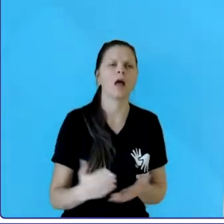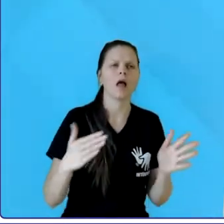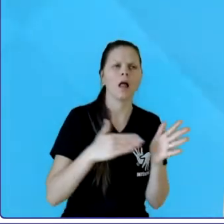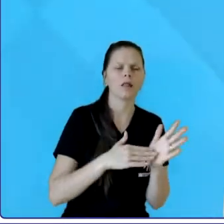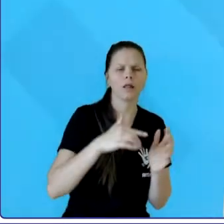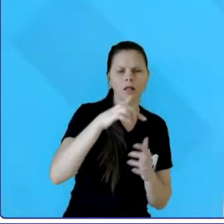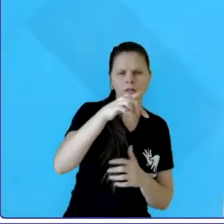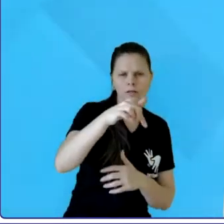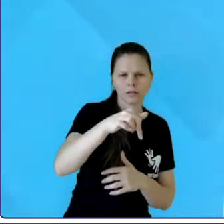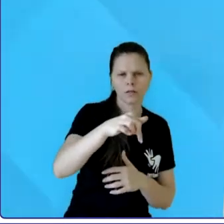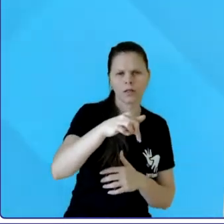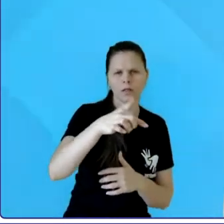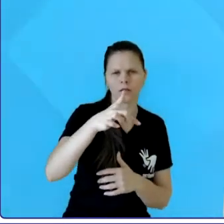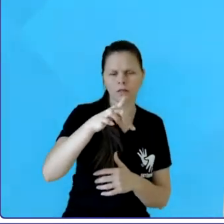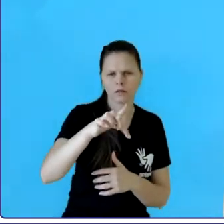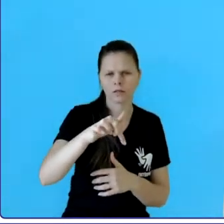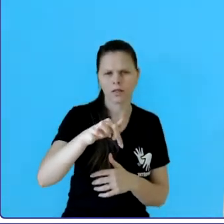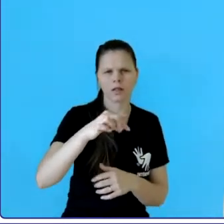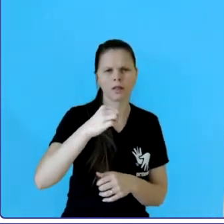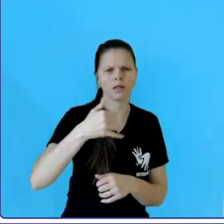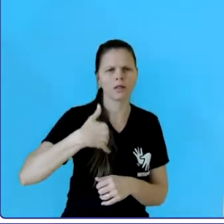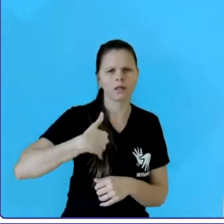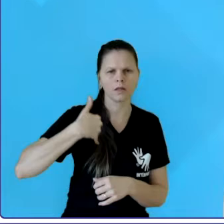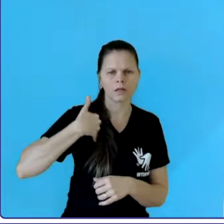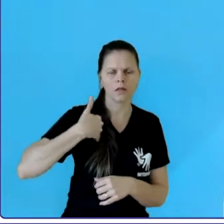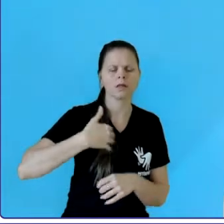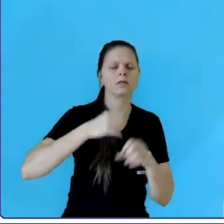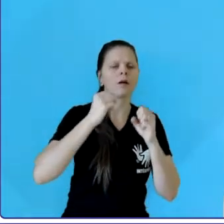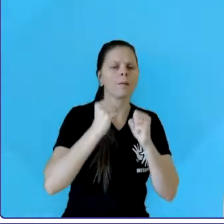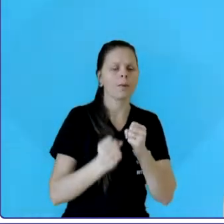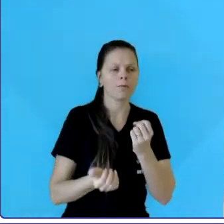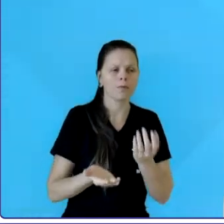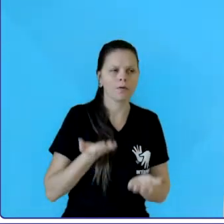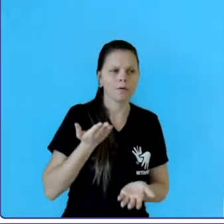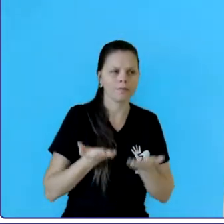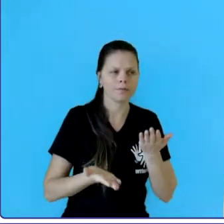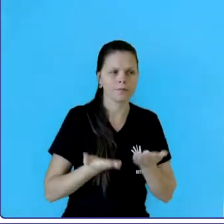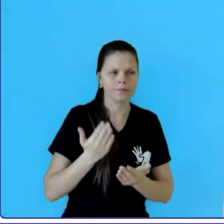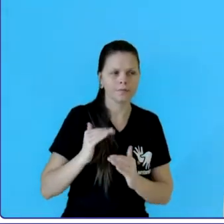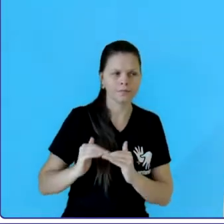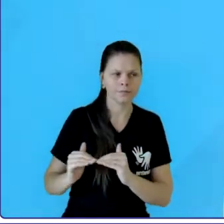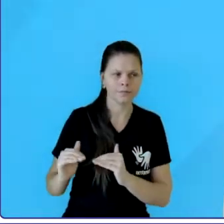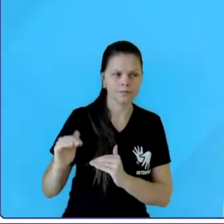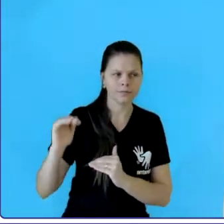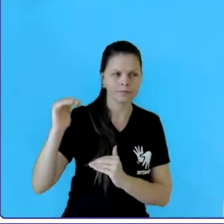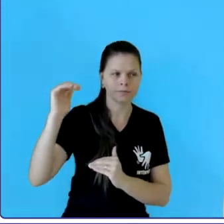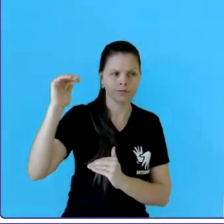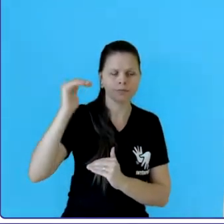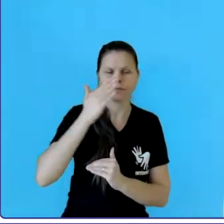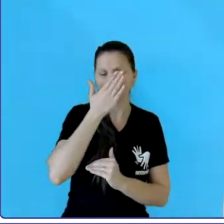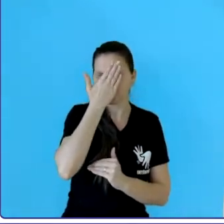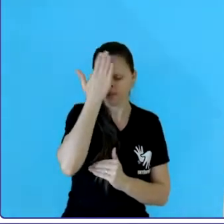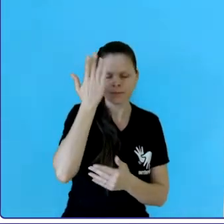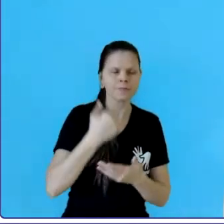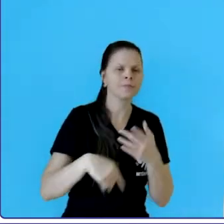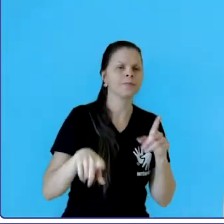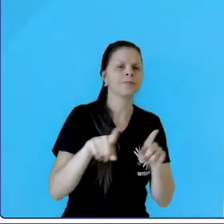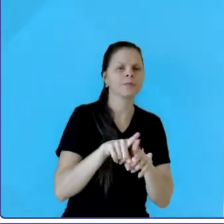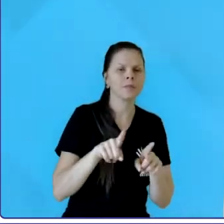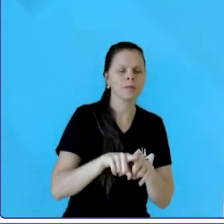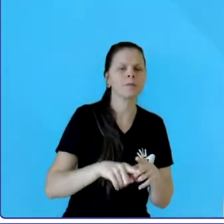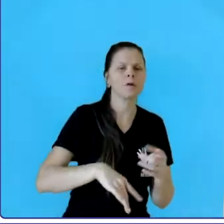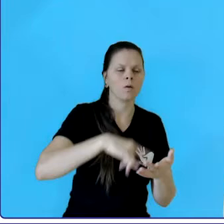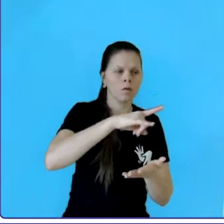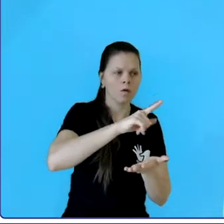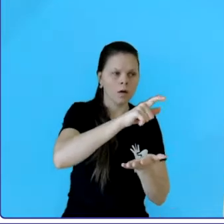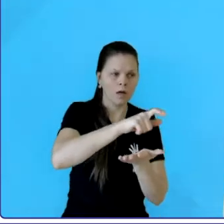que é acompanhado mensalmente o seu peso e o seu crescimento. Então, assim, a questão do cartão de vacinação se